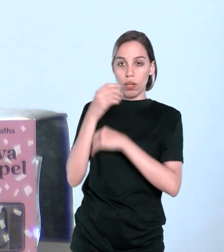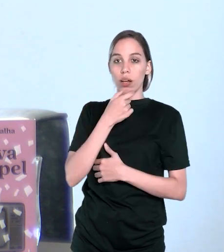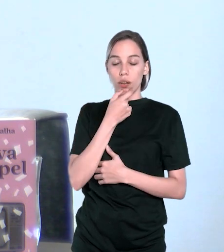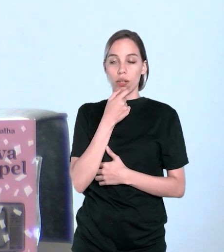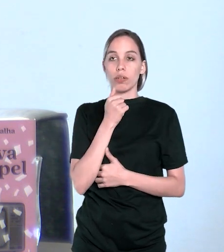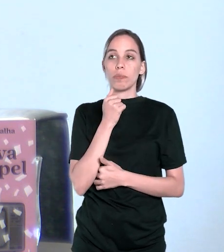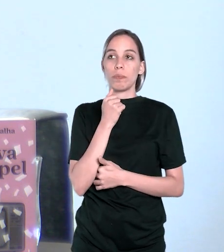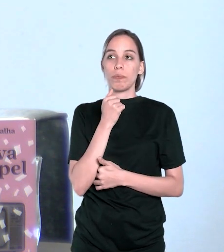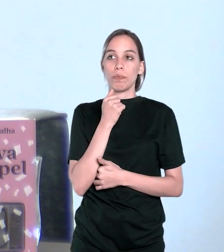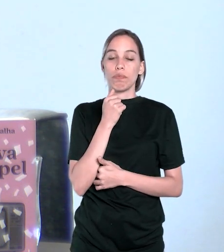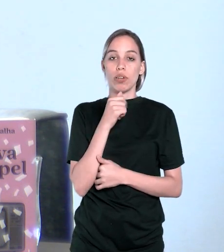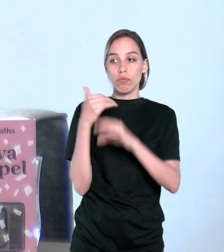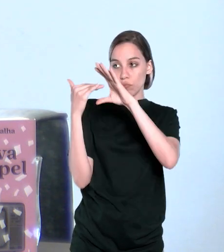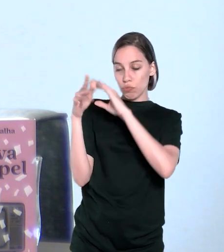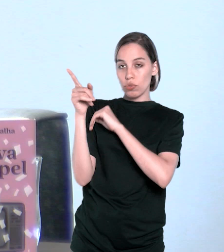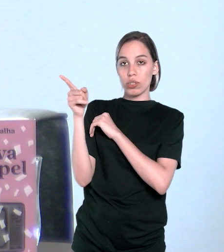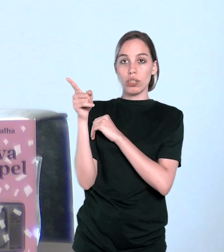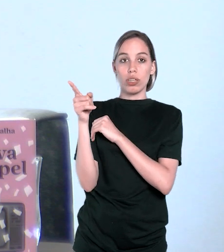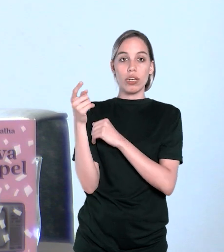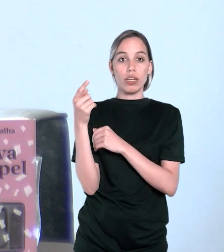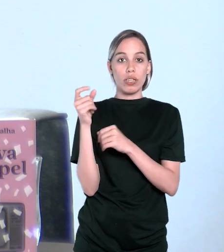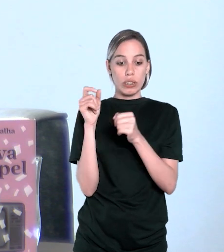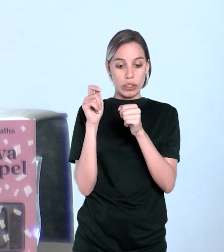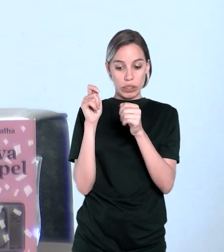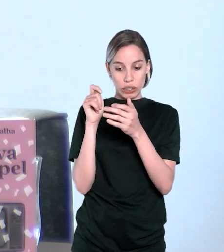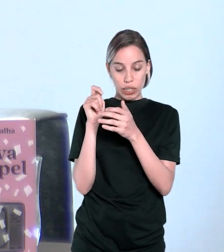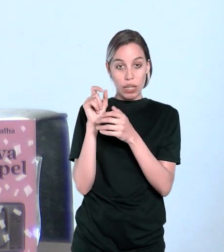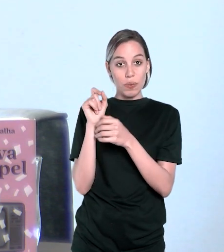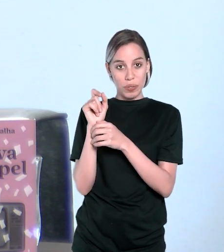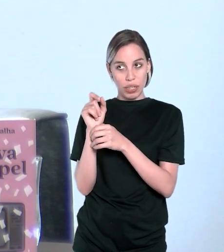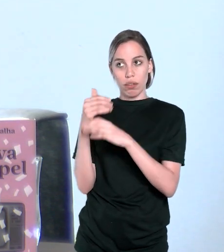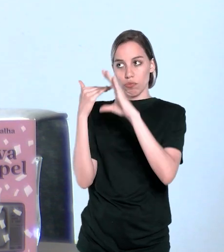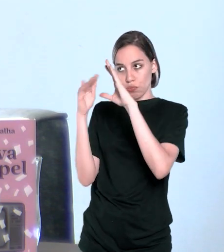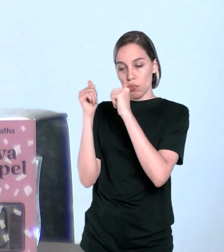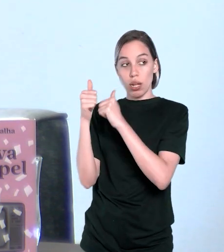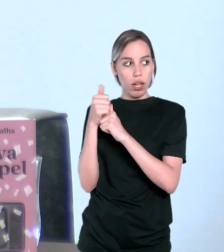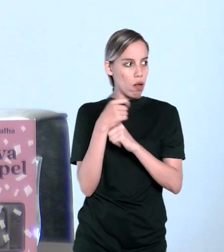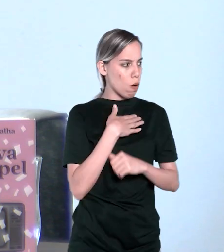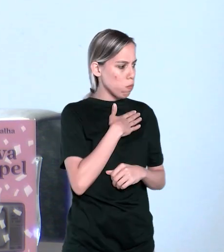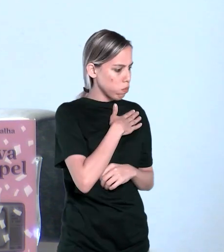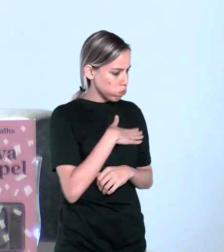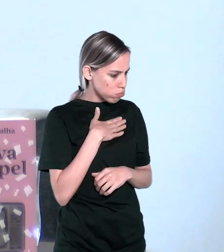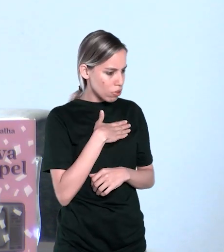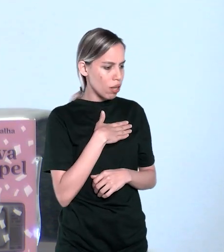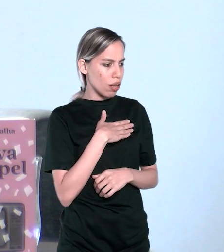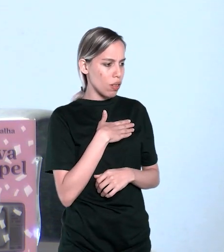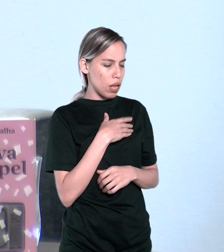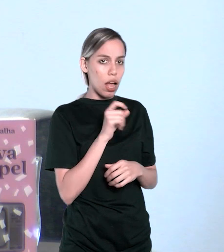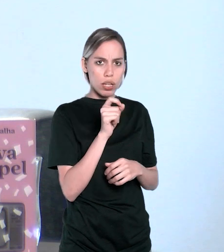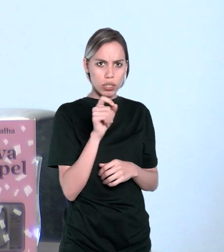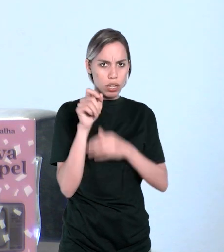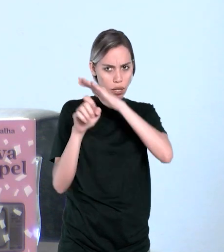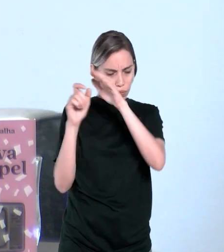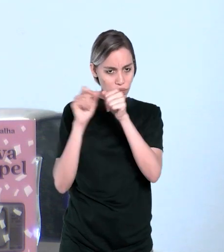livro, escreveu uma carta de amor para o livro, e daí, assim, outras editoras se interessaram. Então, eu